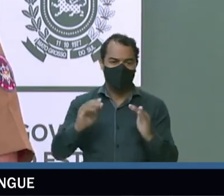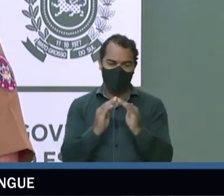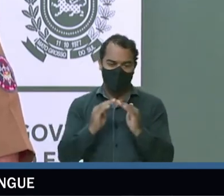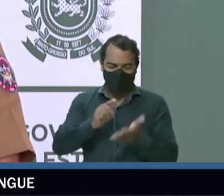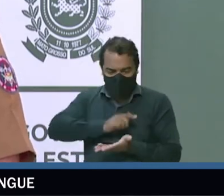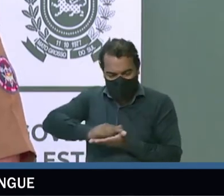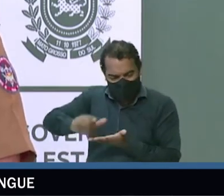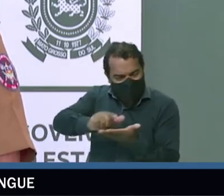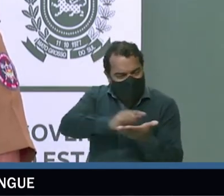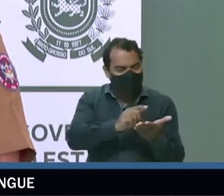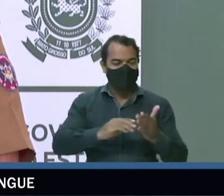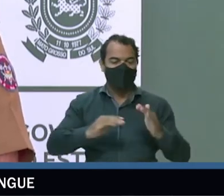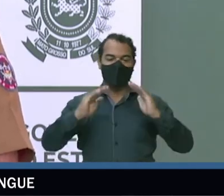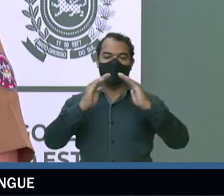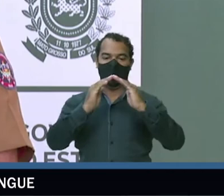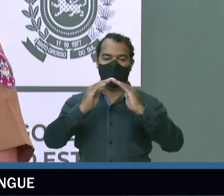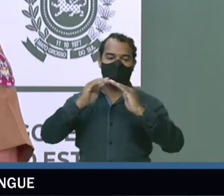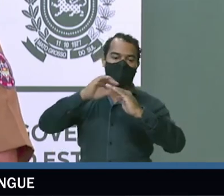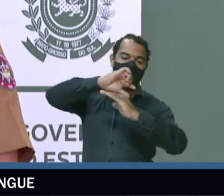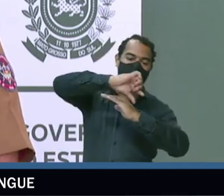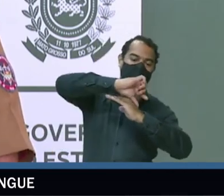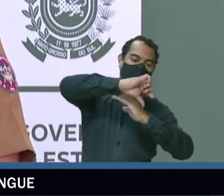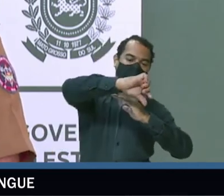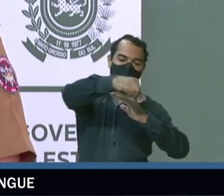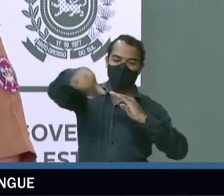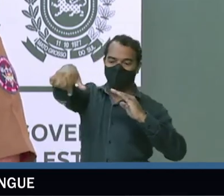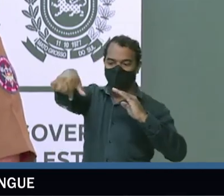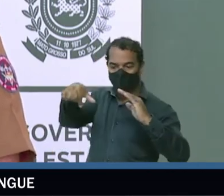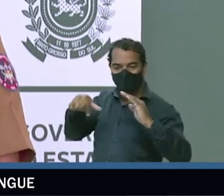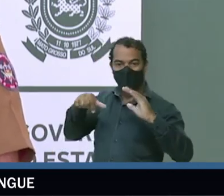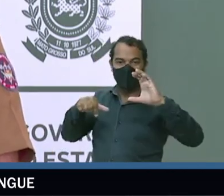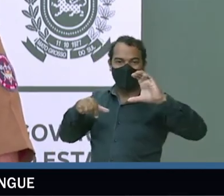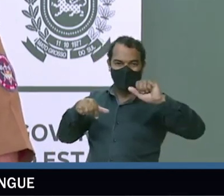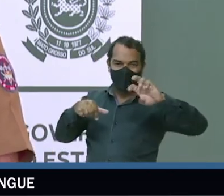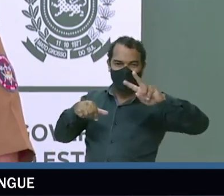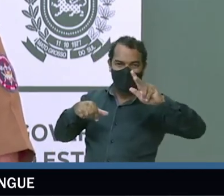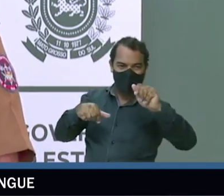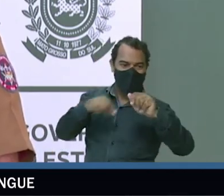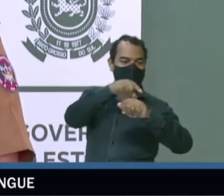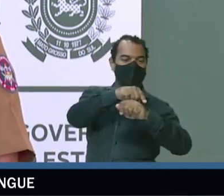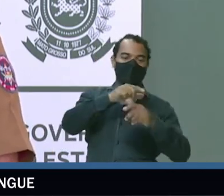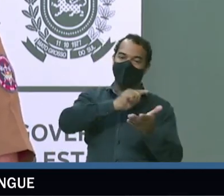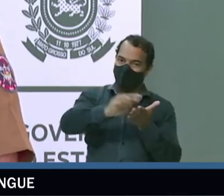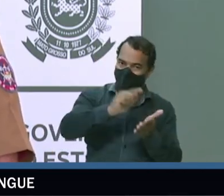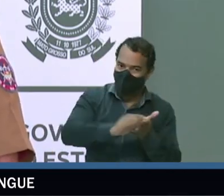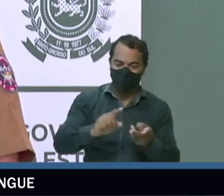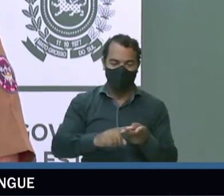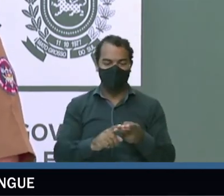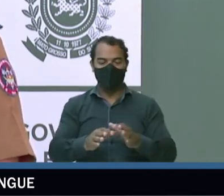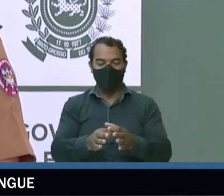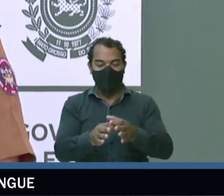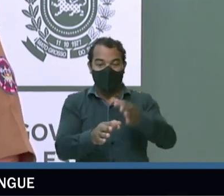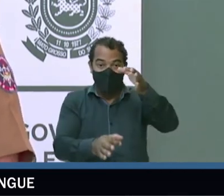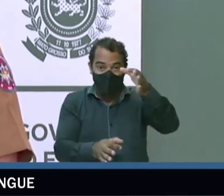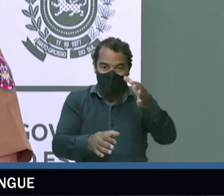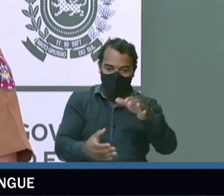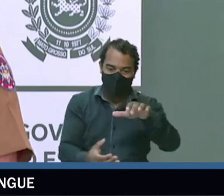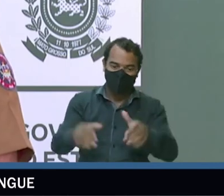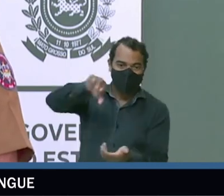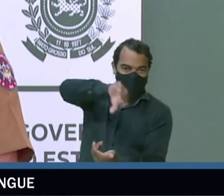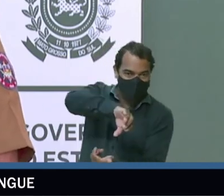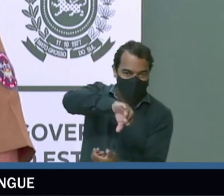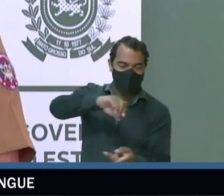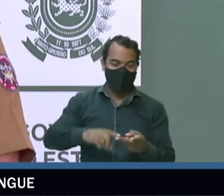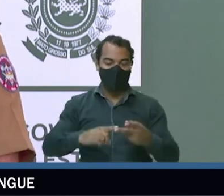limpas não deixando a água retida garrafas viradas com a boca para baixo é pneu deve ser coberto ou enchidos de